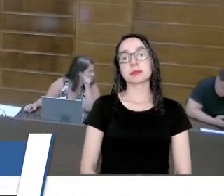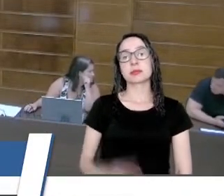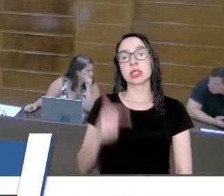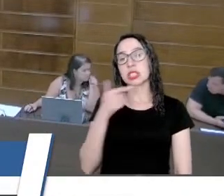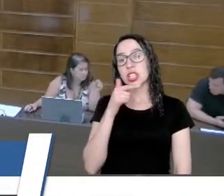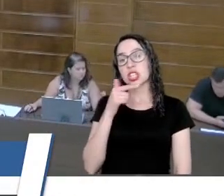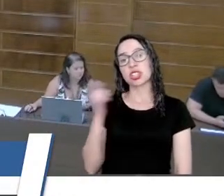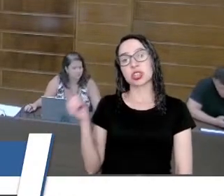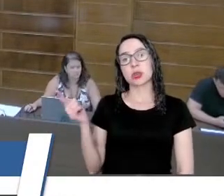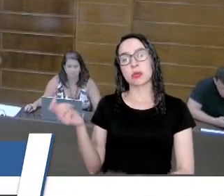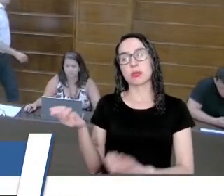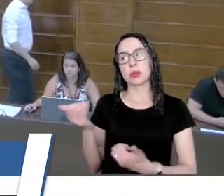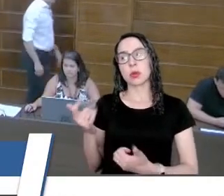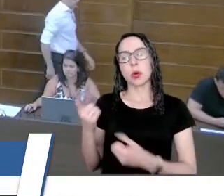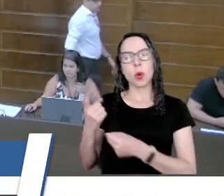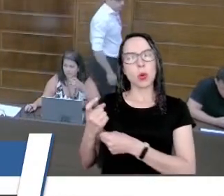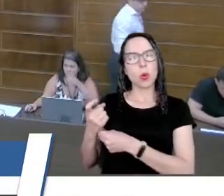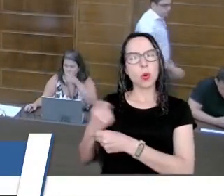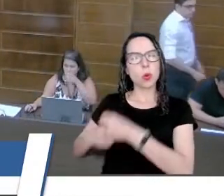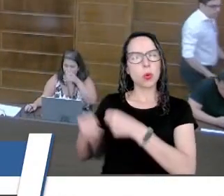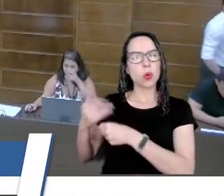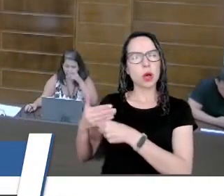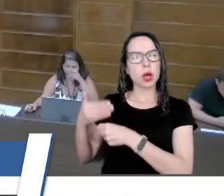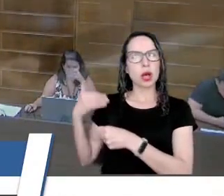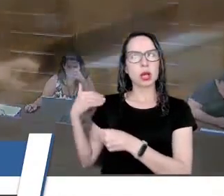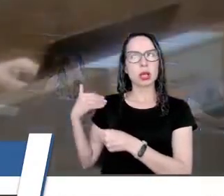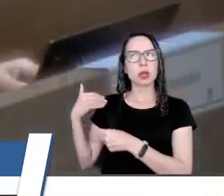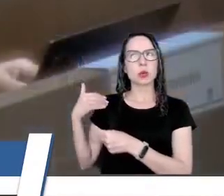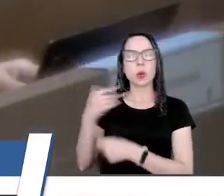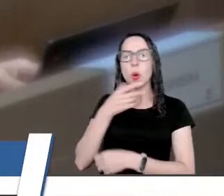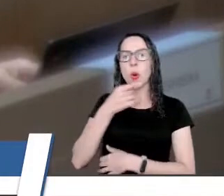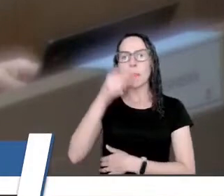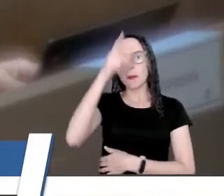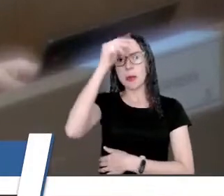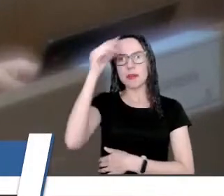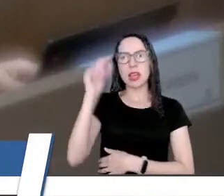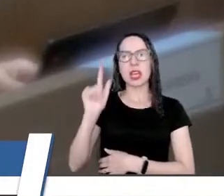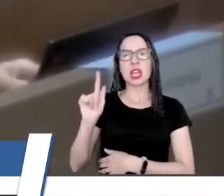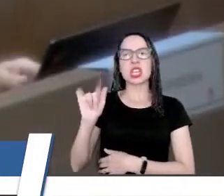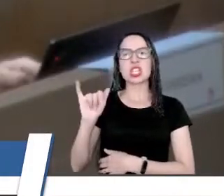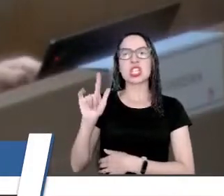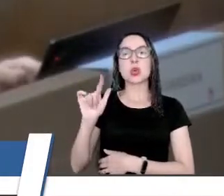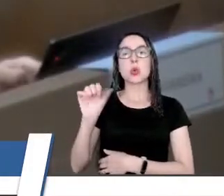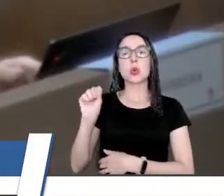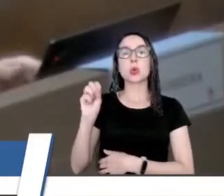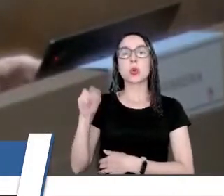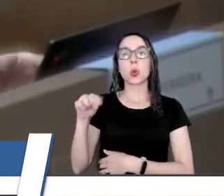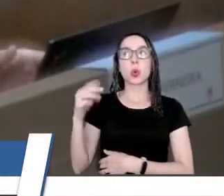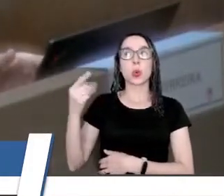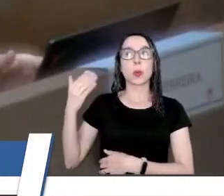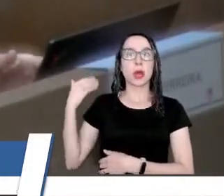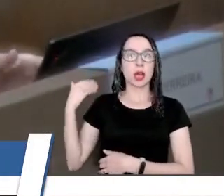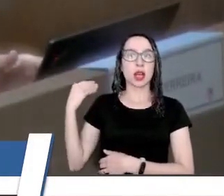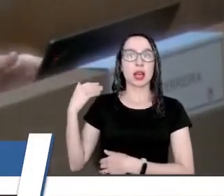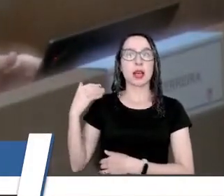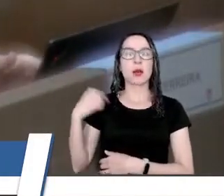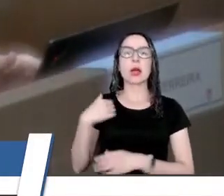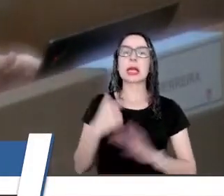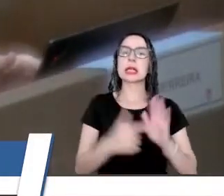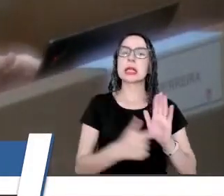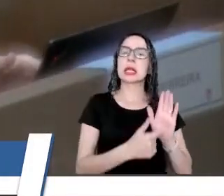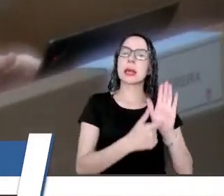no último ano do prefeito Gilson de Souza, nos apresentaram aqui uma